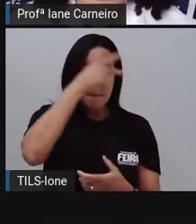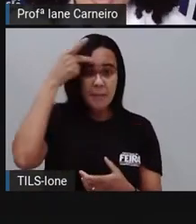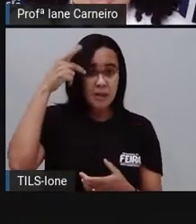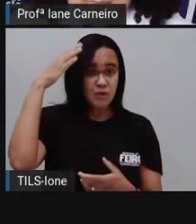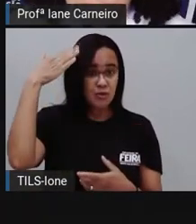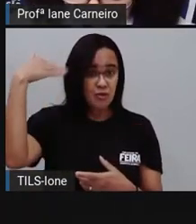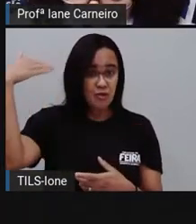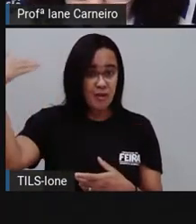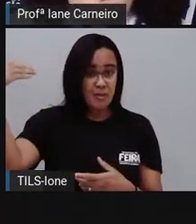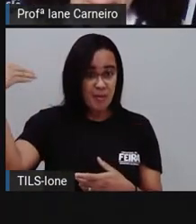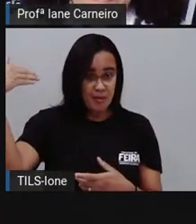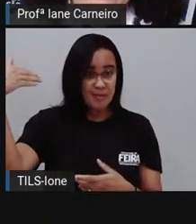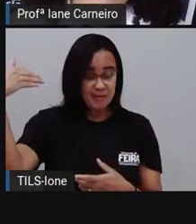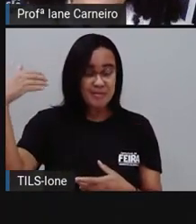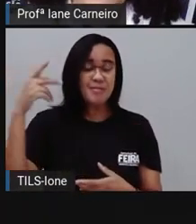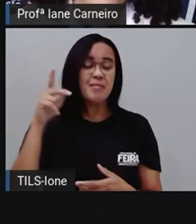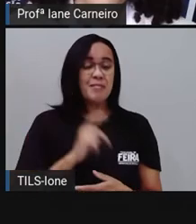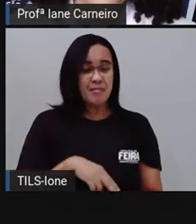são feirenses, tá bom?